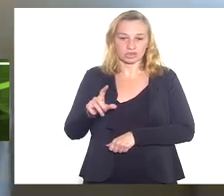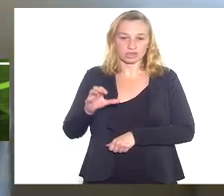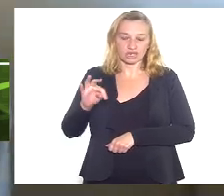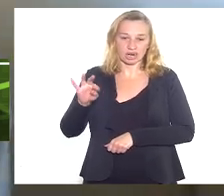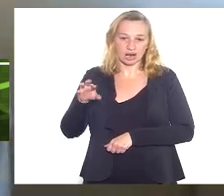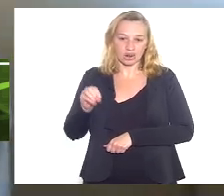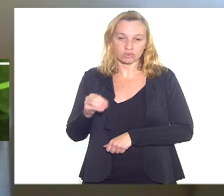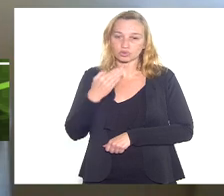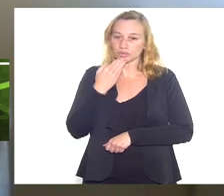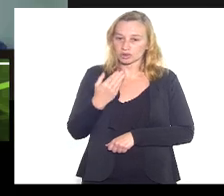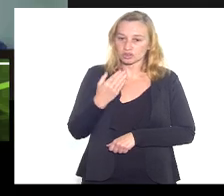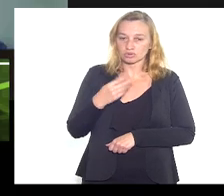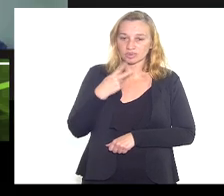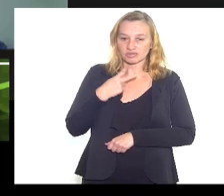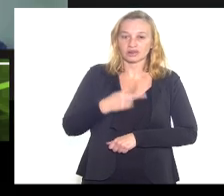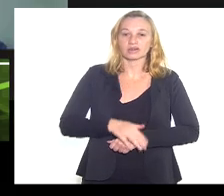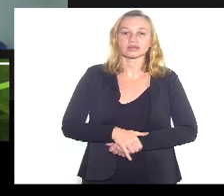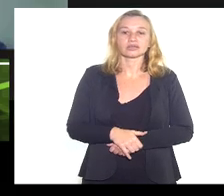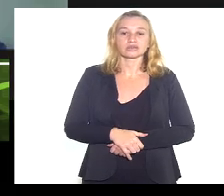a palavra.